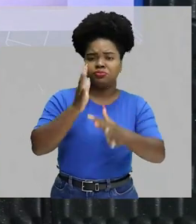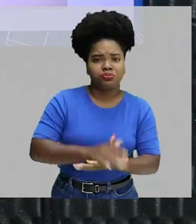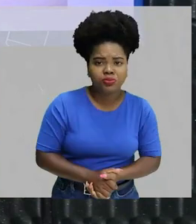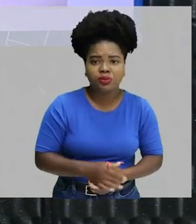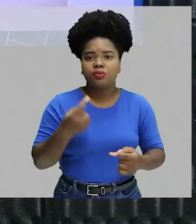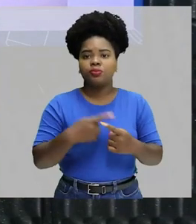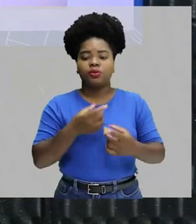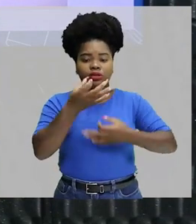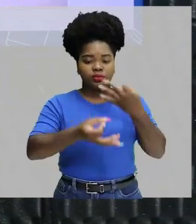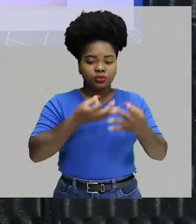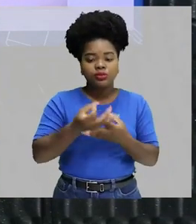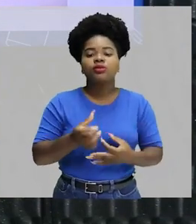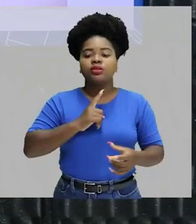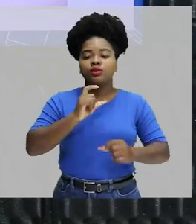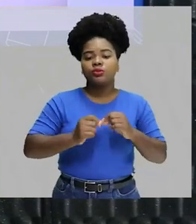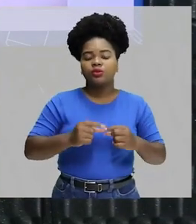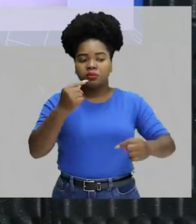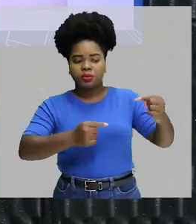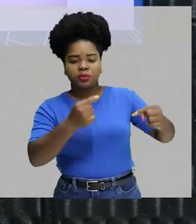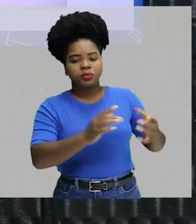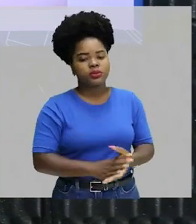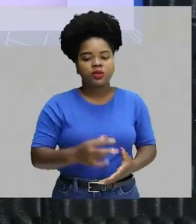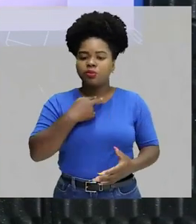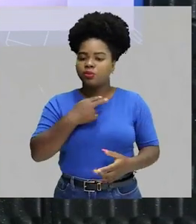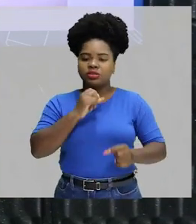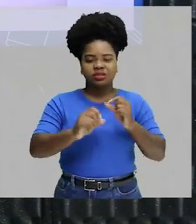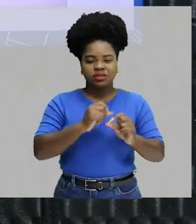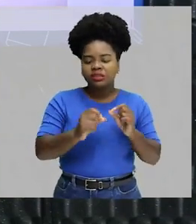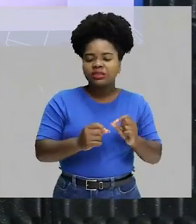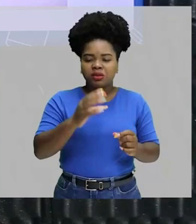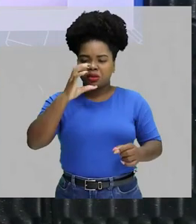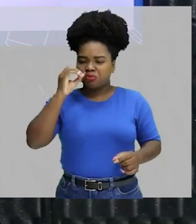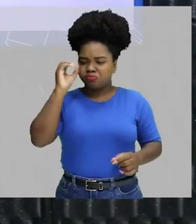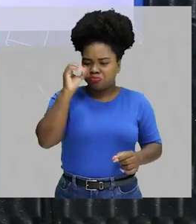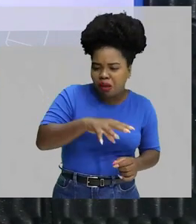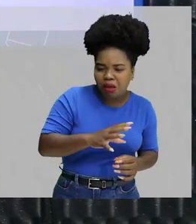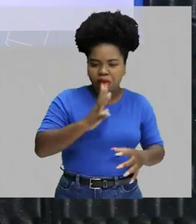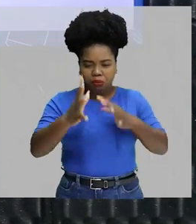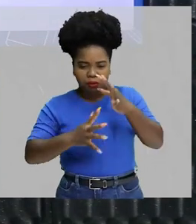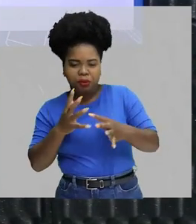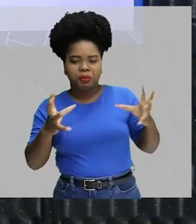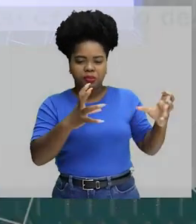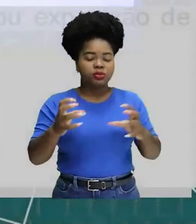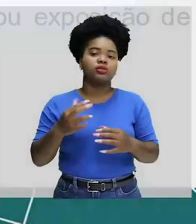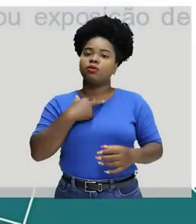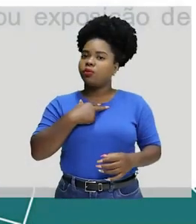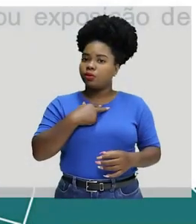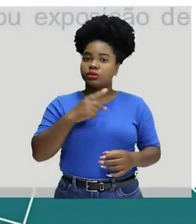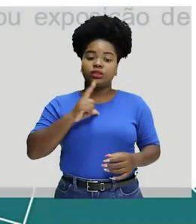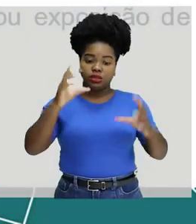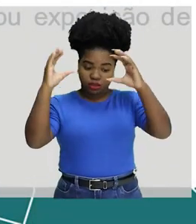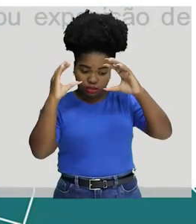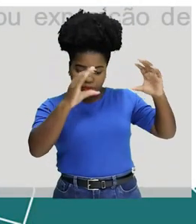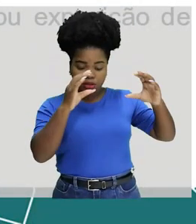pode ser no campo físico com com brigas a gente tem que respeitar a opinião do outro certo então gente nós já sabemos